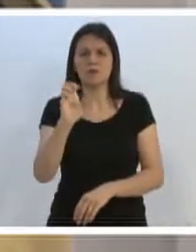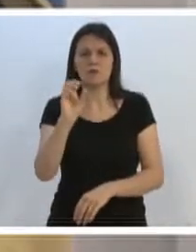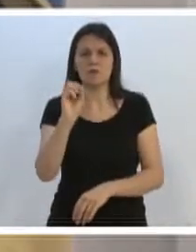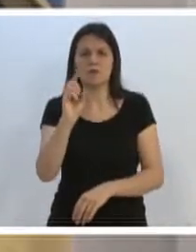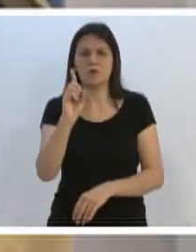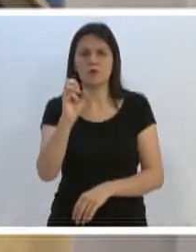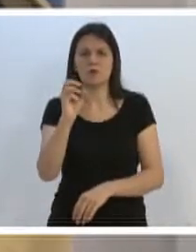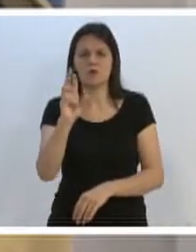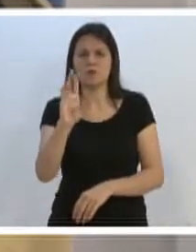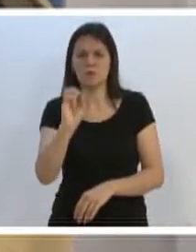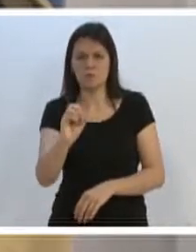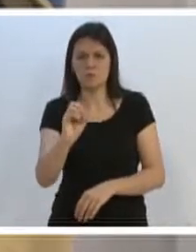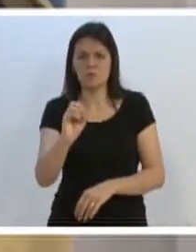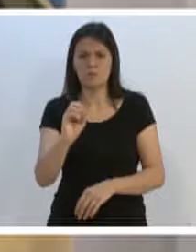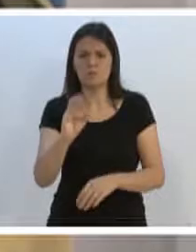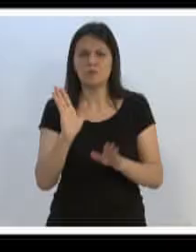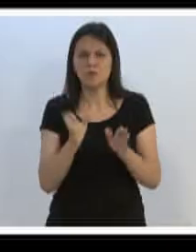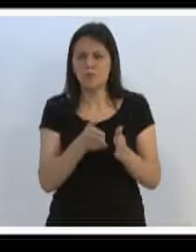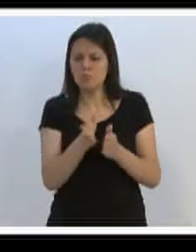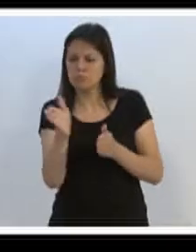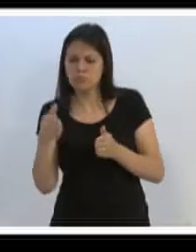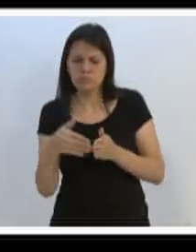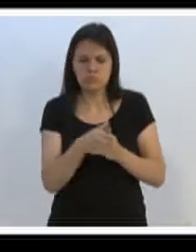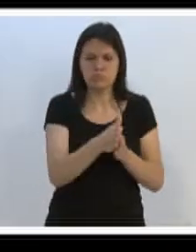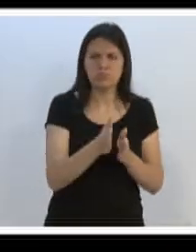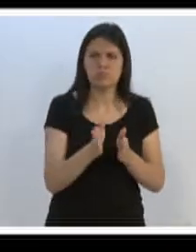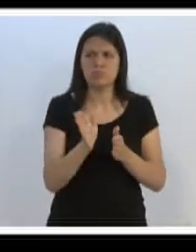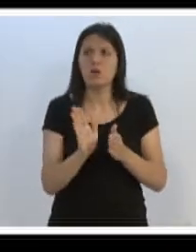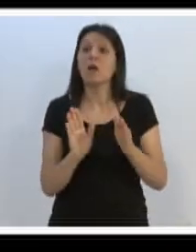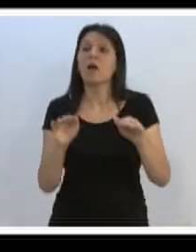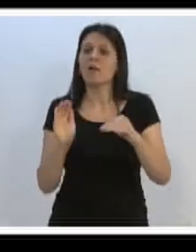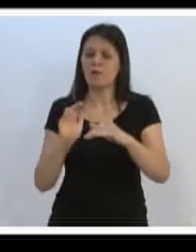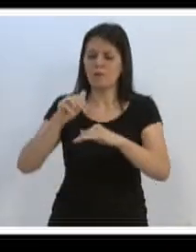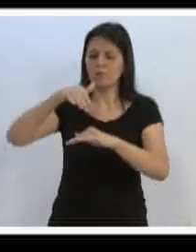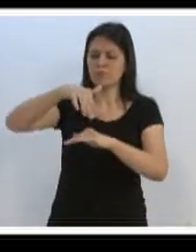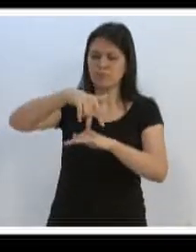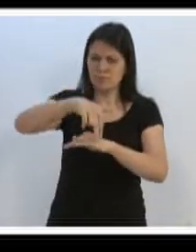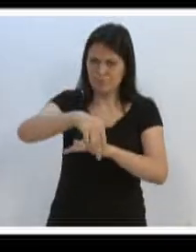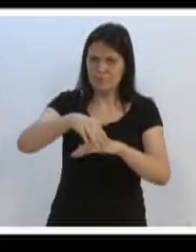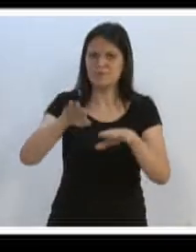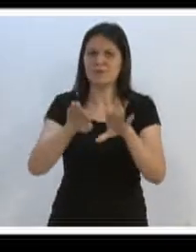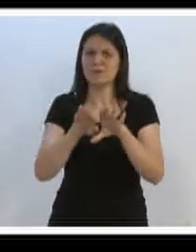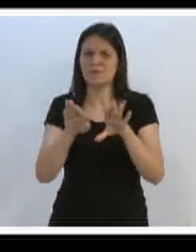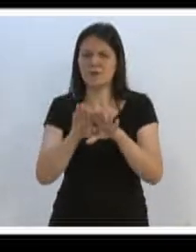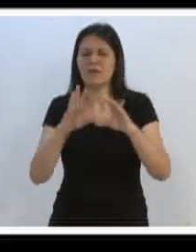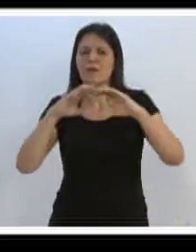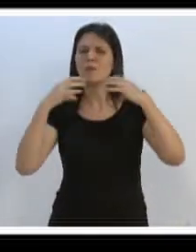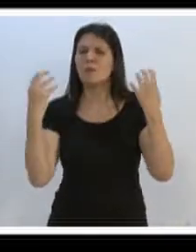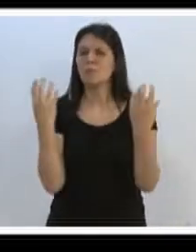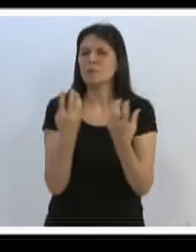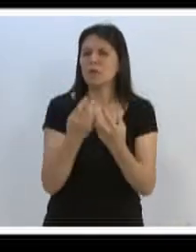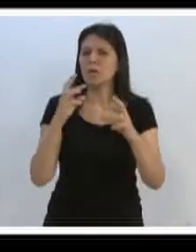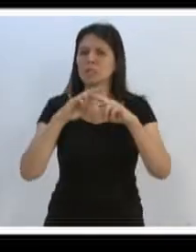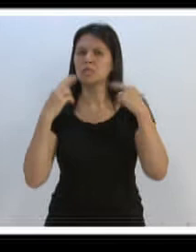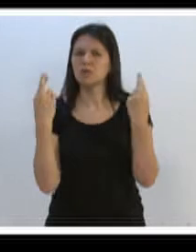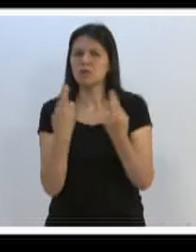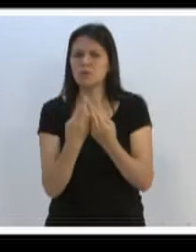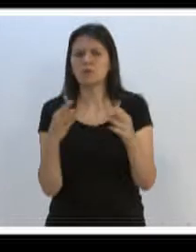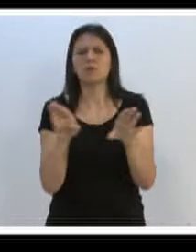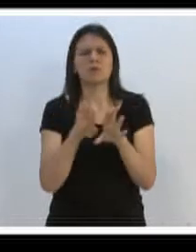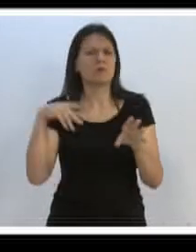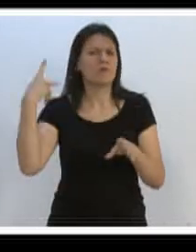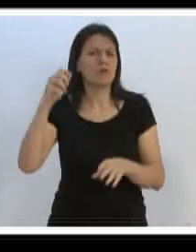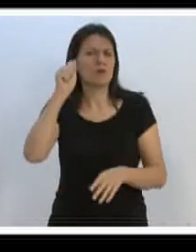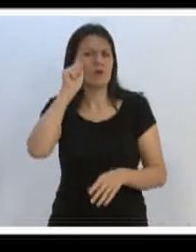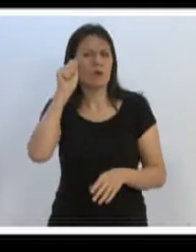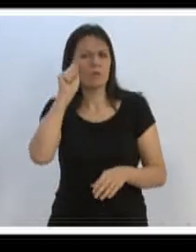com transversais travessias, inclusive elevadas, que esta comunidade há muitas reuniões, o vereador Almir também participou